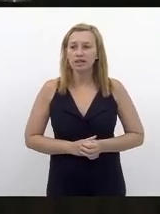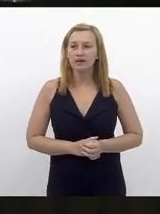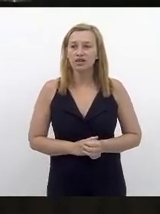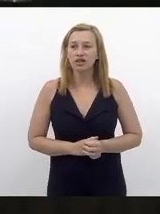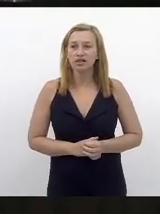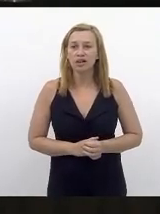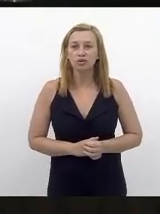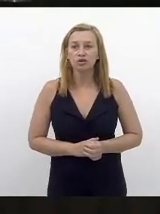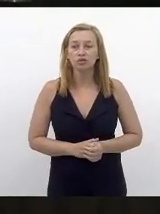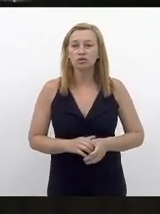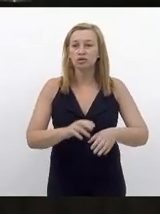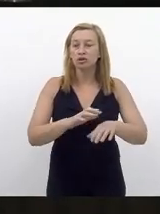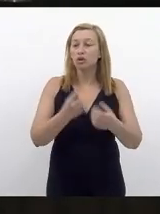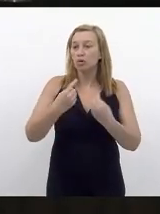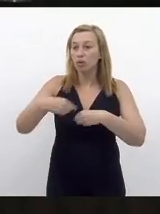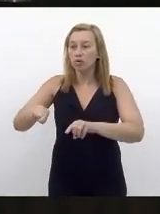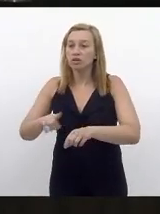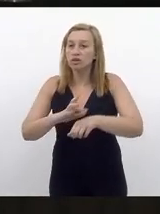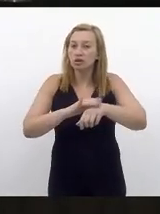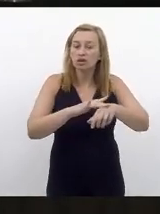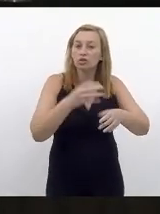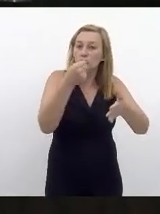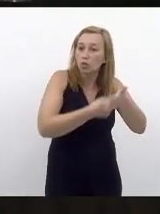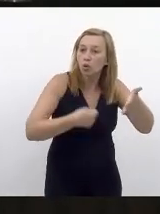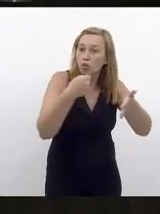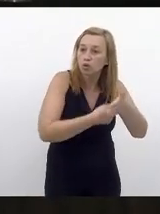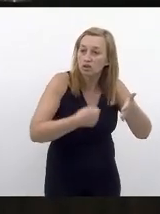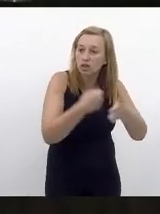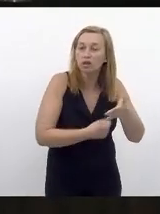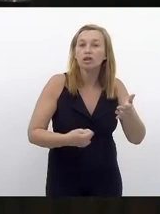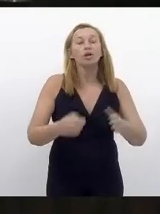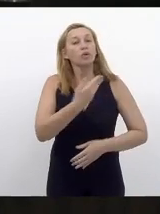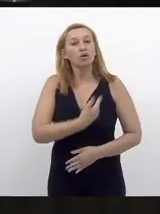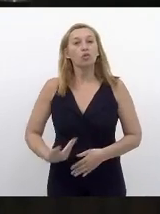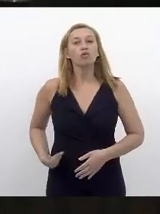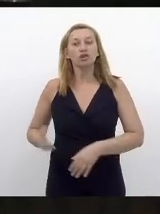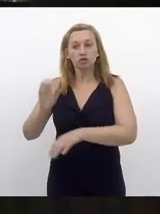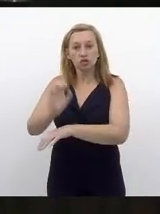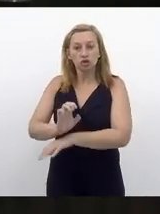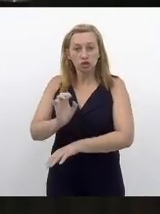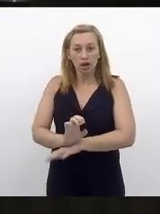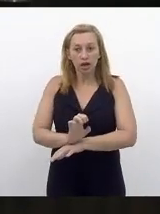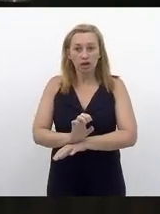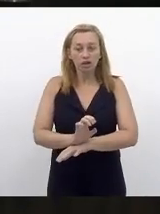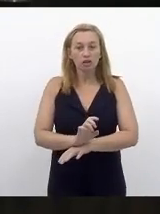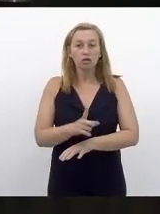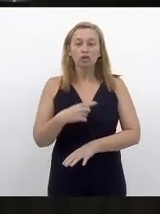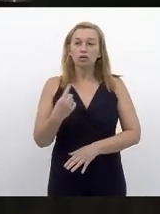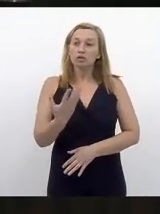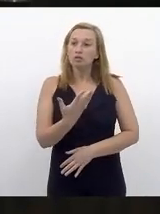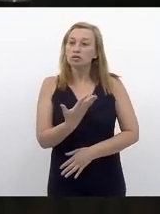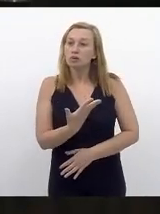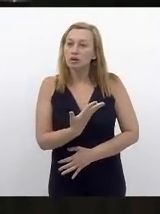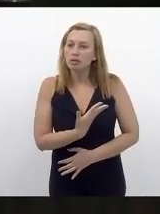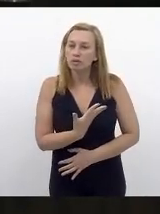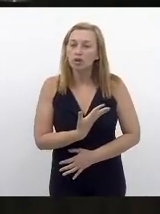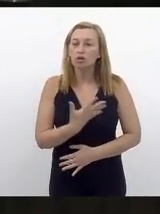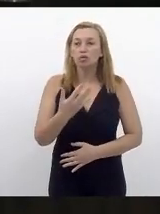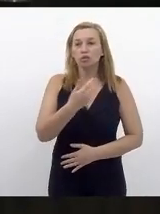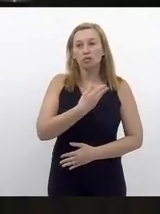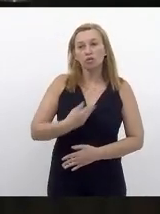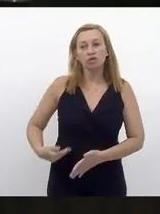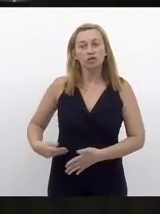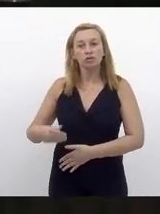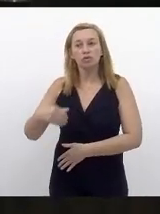combate essa doença, mas estaremos lutando para que o governo do Estado, através do nosso querido governador